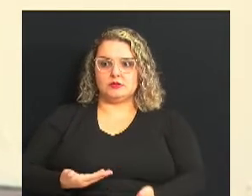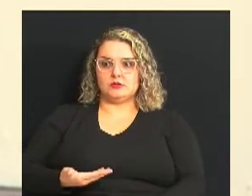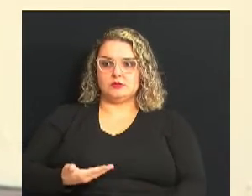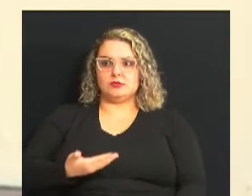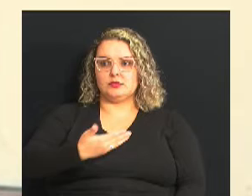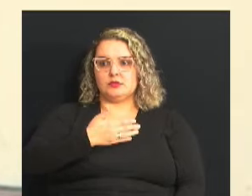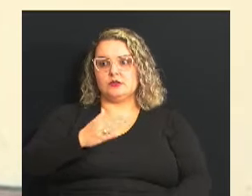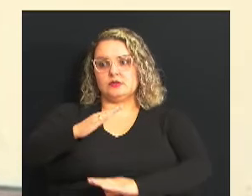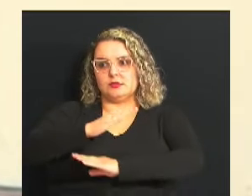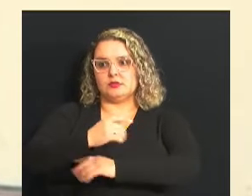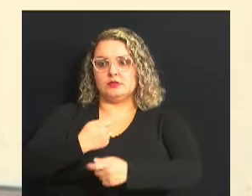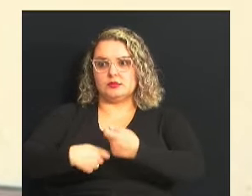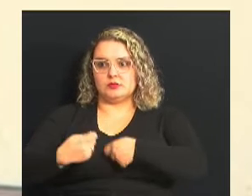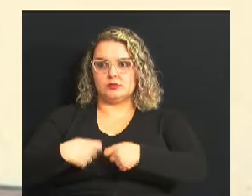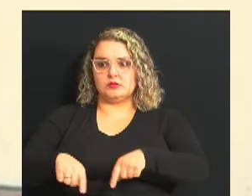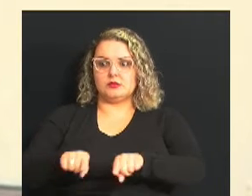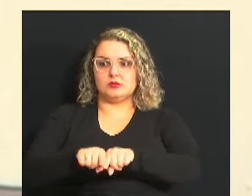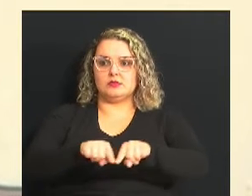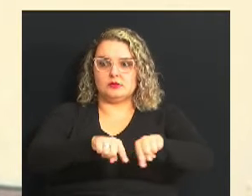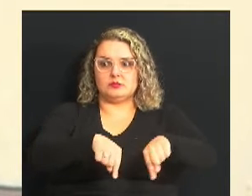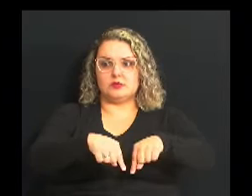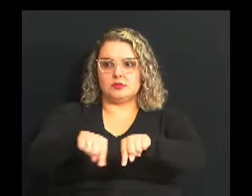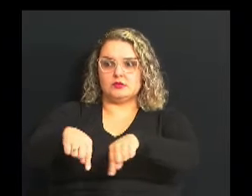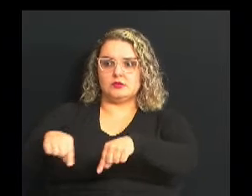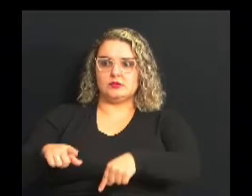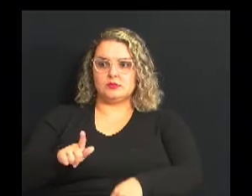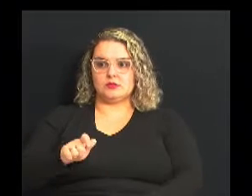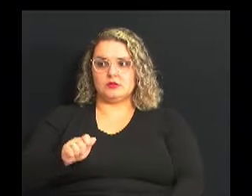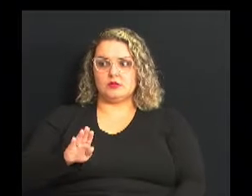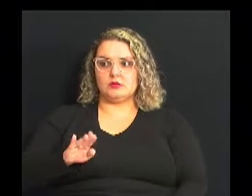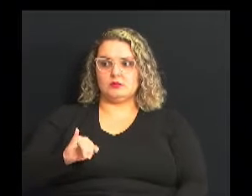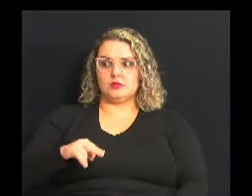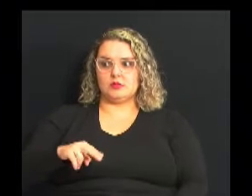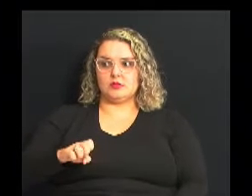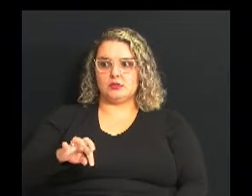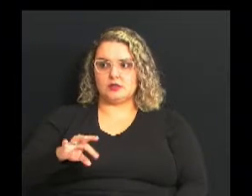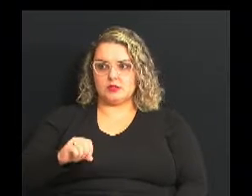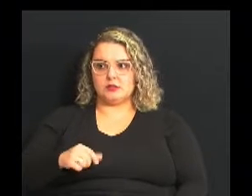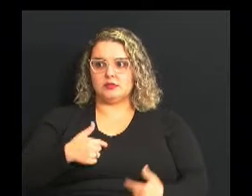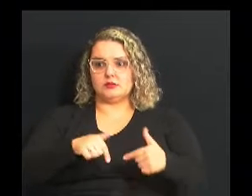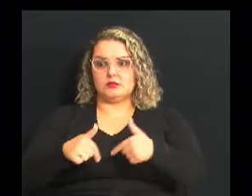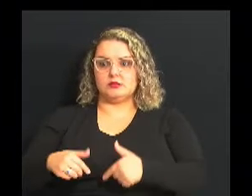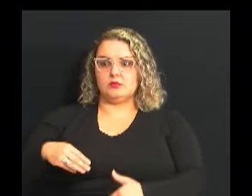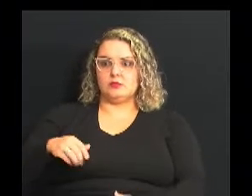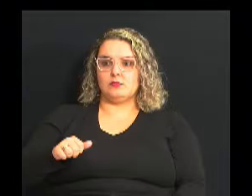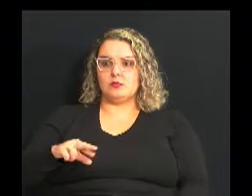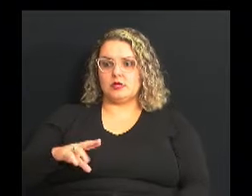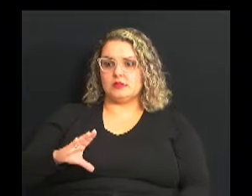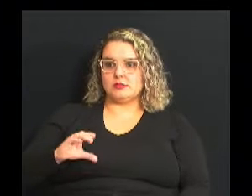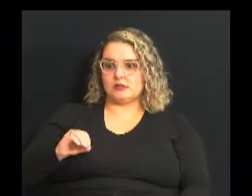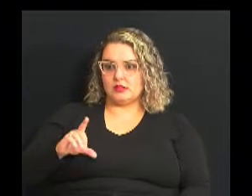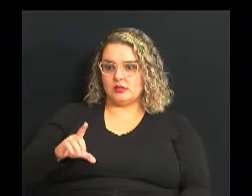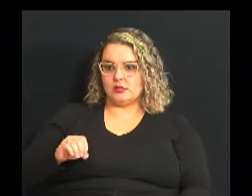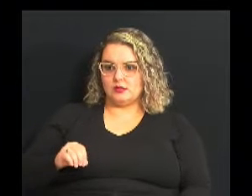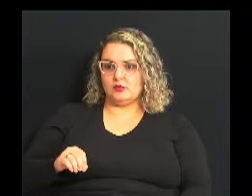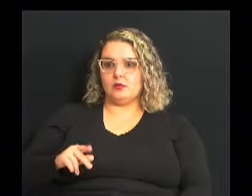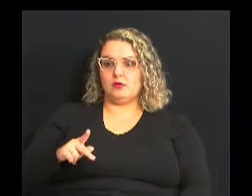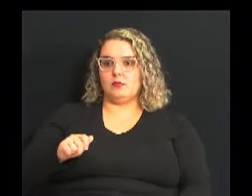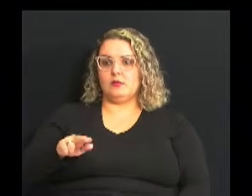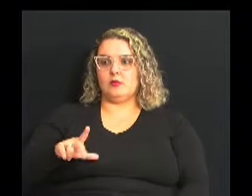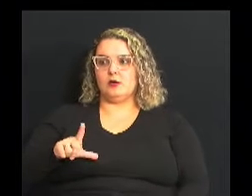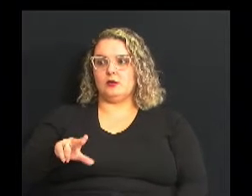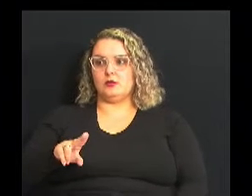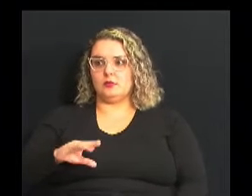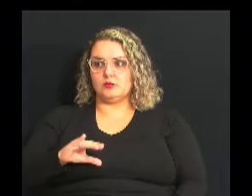pessoal administrativo quanto dos gabinetes. Eu trabalho junto com o Marcelo Paulucci, né, que